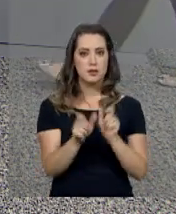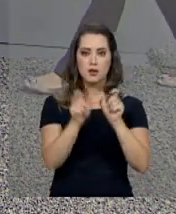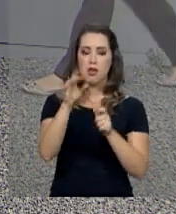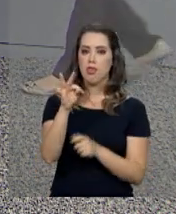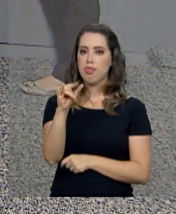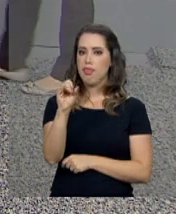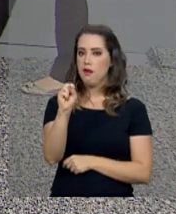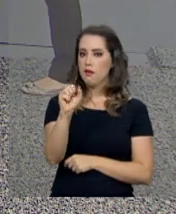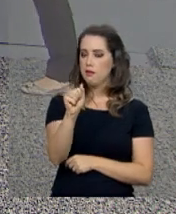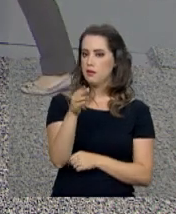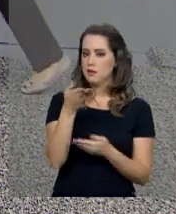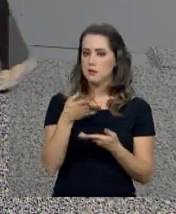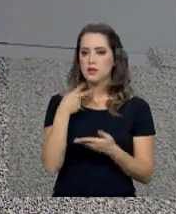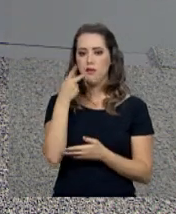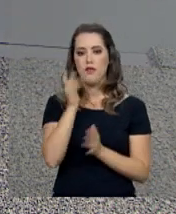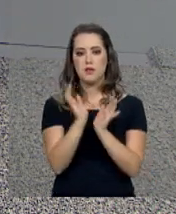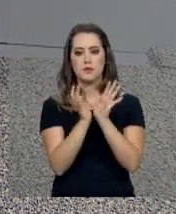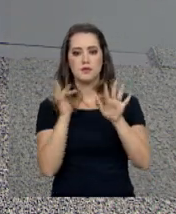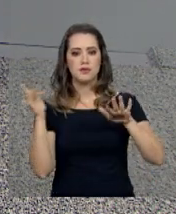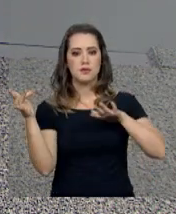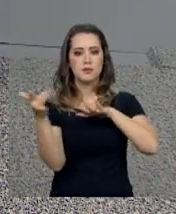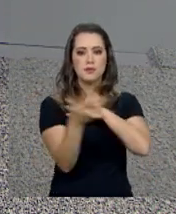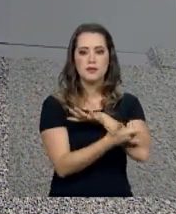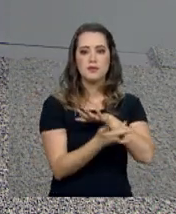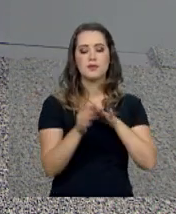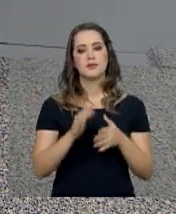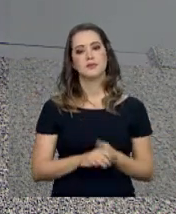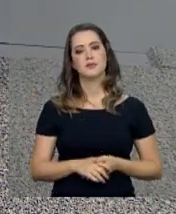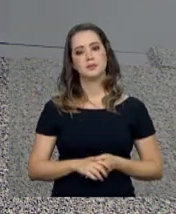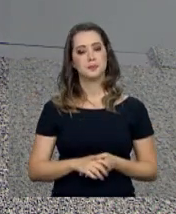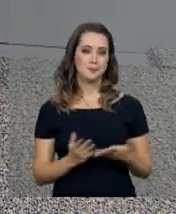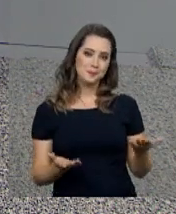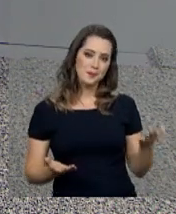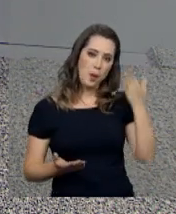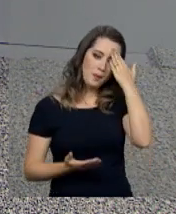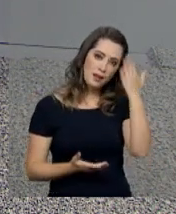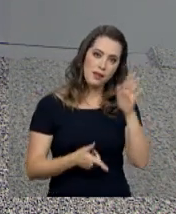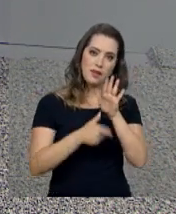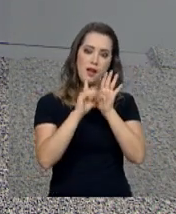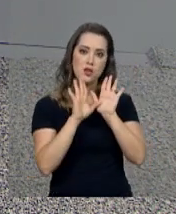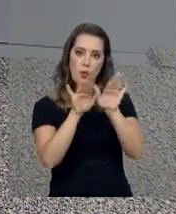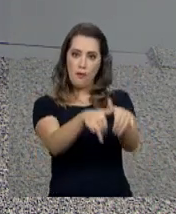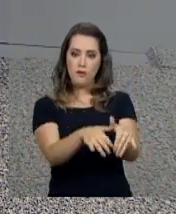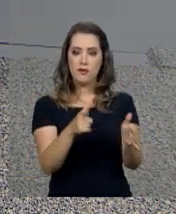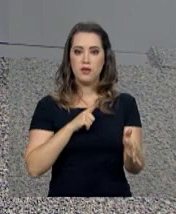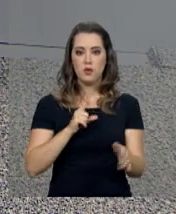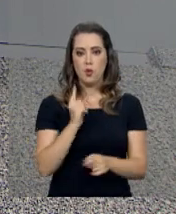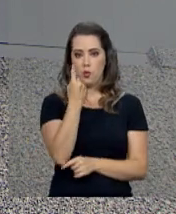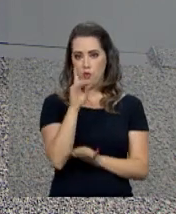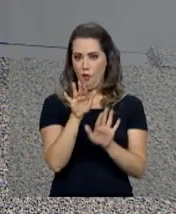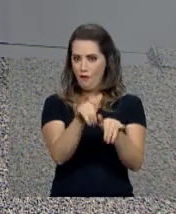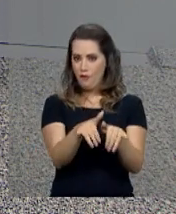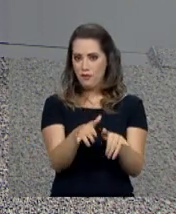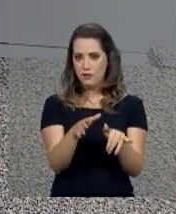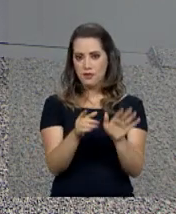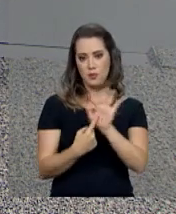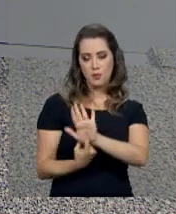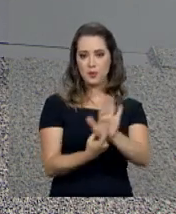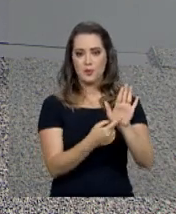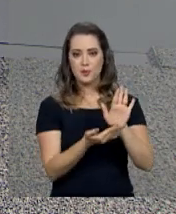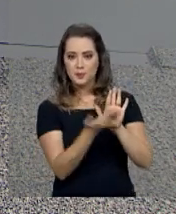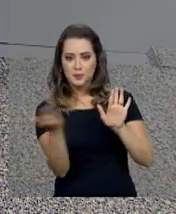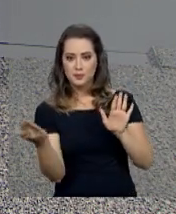thaísa dias com a repercussão e nas nossas redes sociais obrigada a relatar mais olhão antes da gente encerrar eu tenho uma última coisa pra mostrar pra